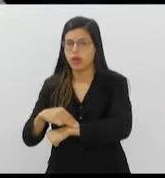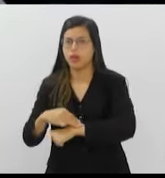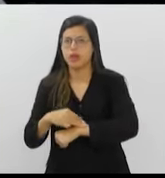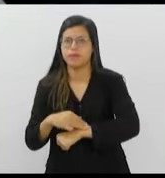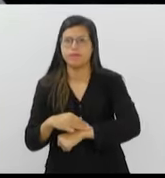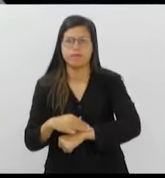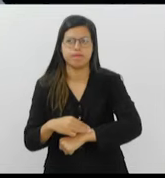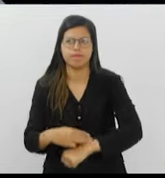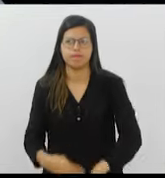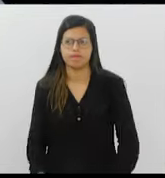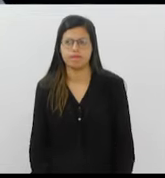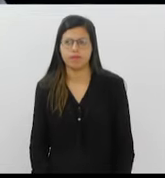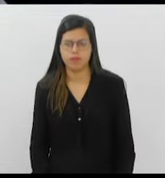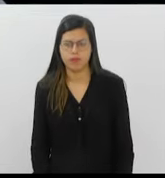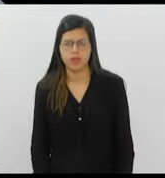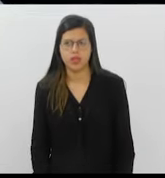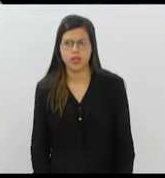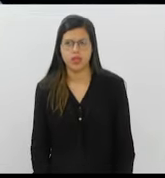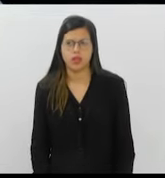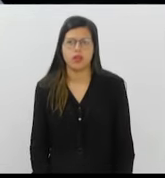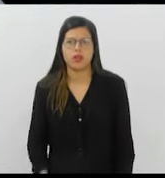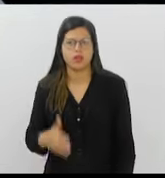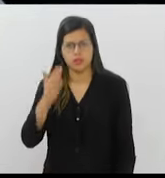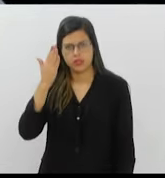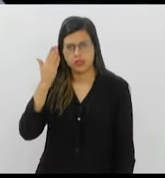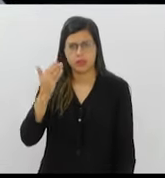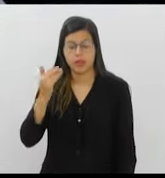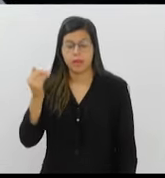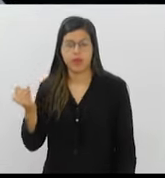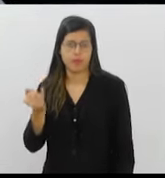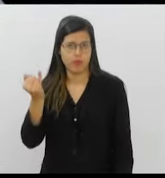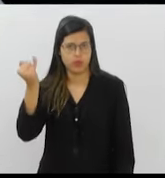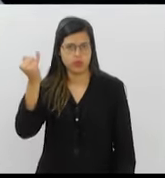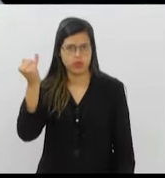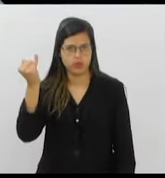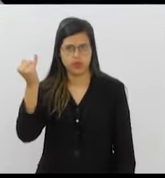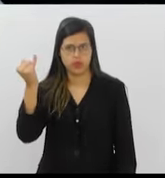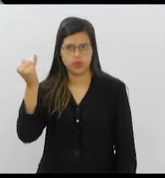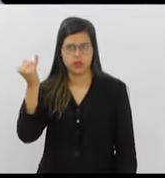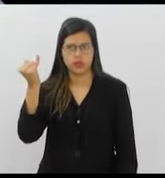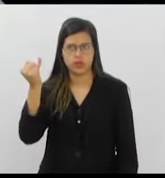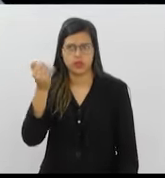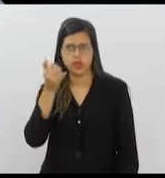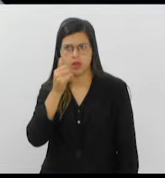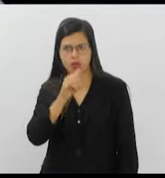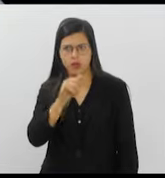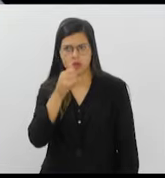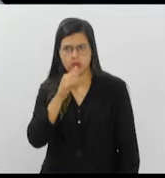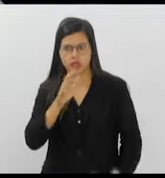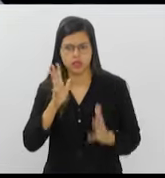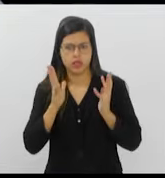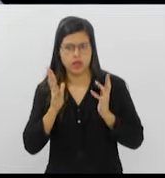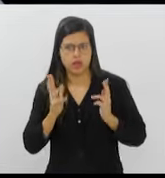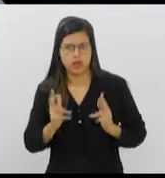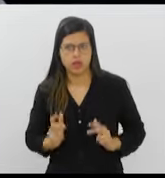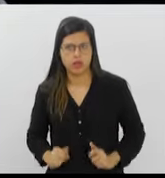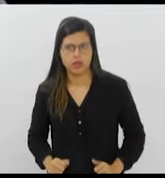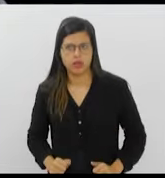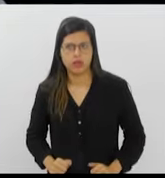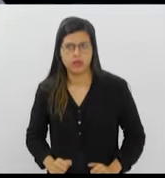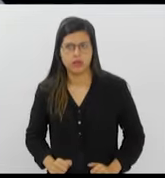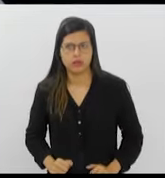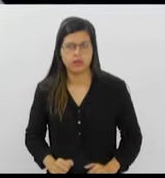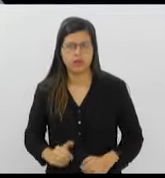ainda, por mais que a gente saiba da importância da energia limpa, cada